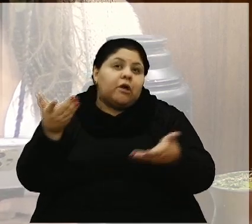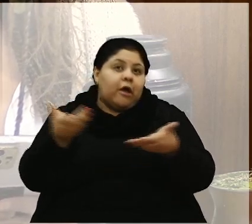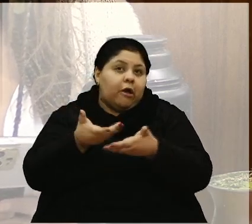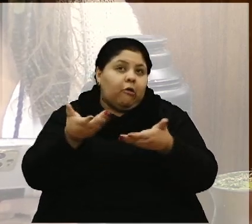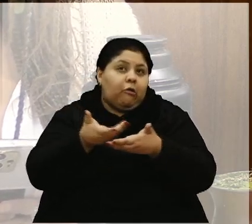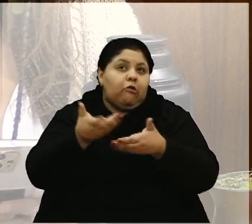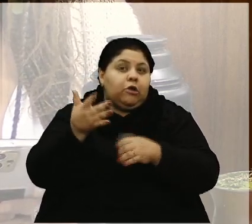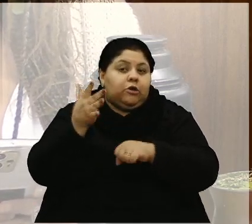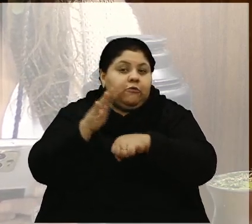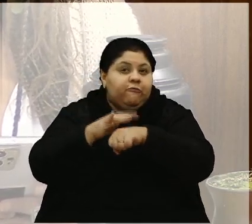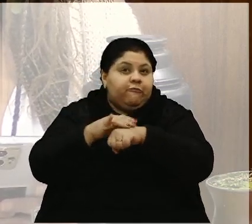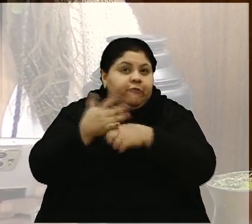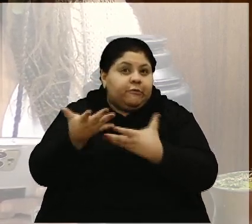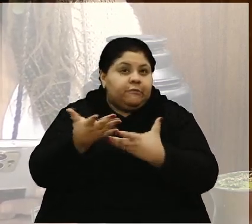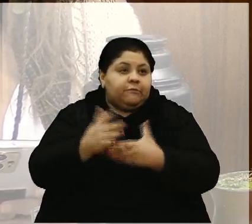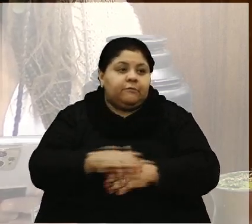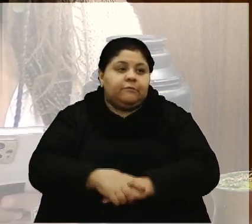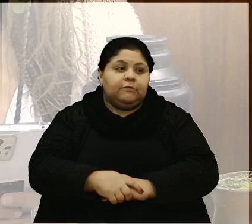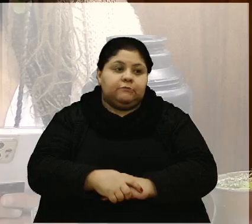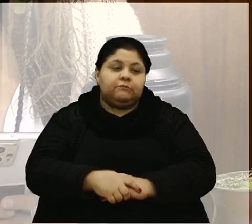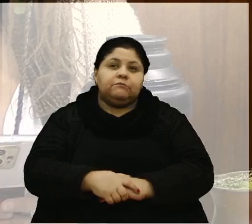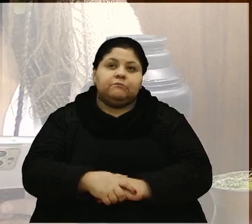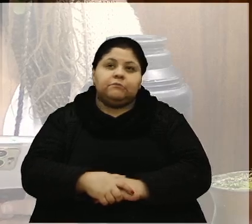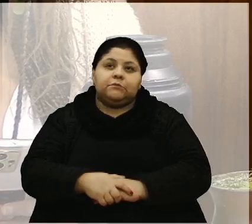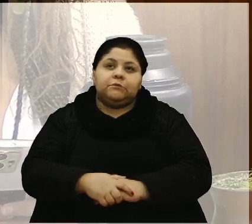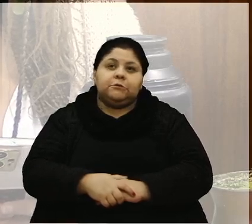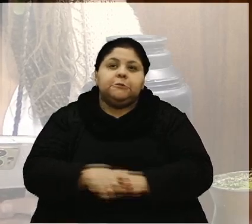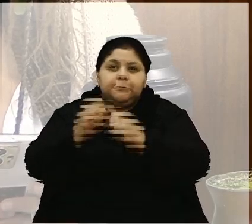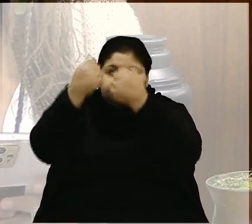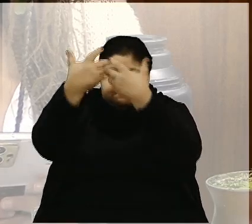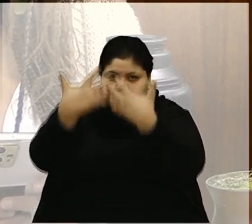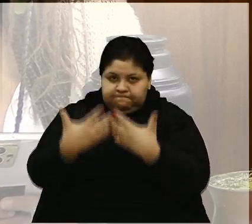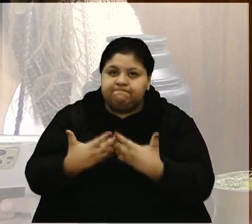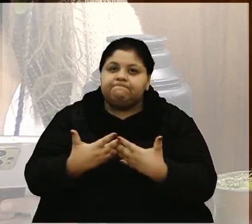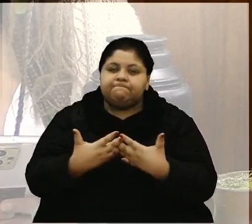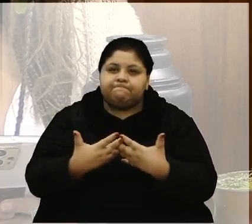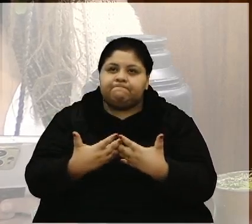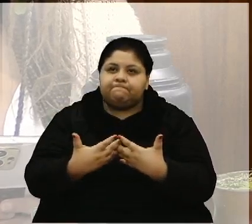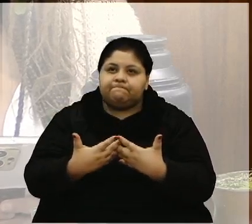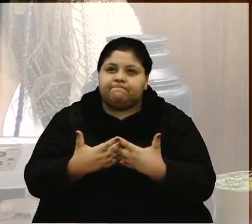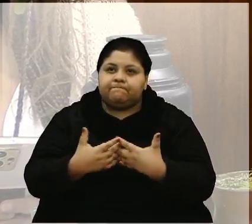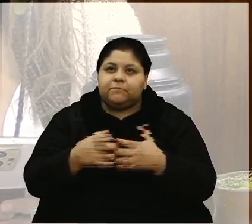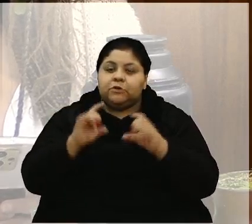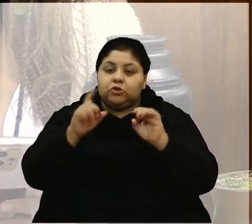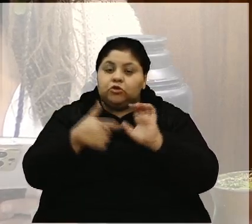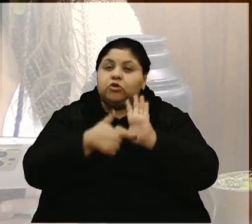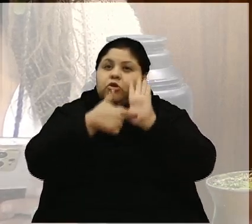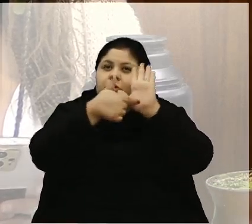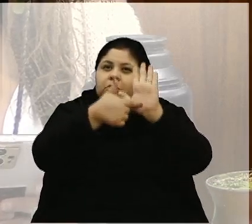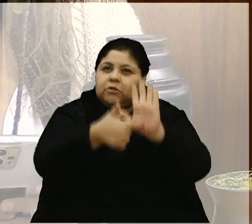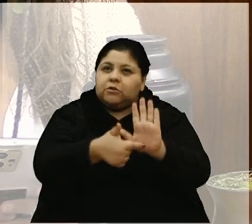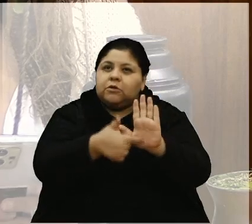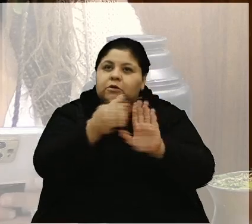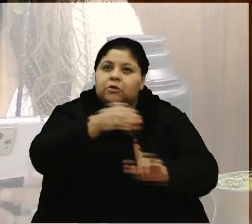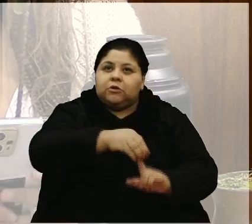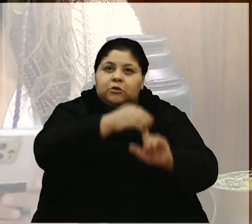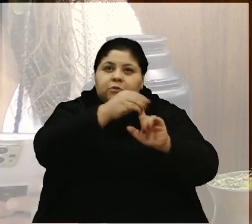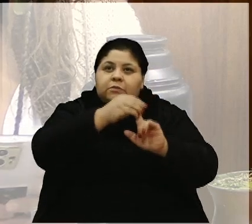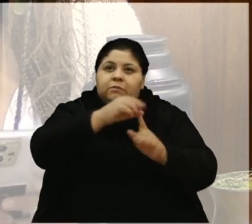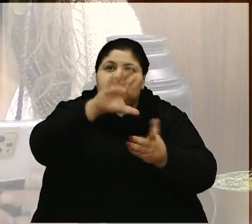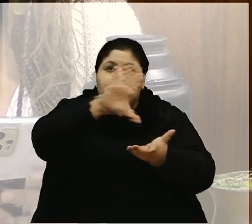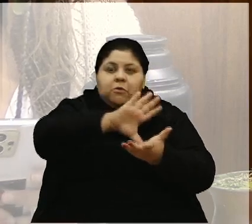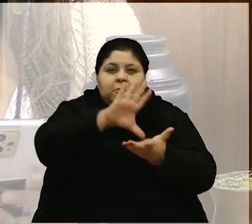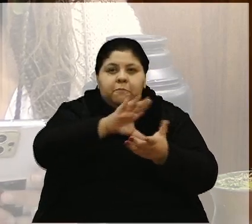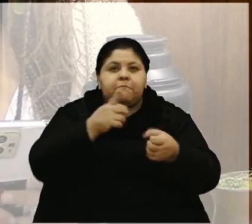né, mas bem pontuado o que o senhor trata. Eu só quis destacar essa questão da principal praça da cidade,